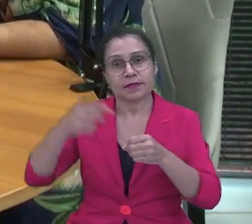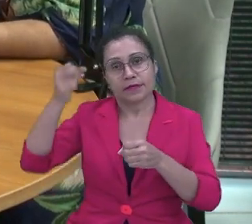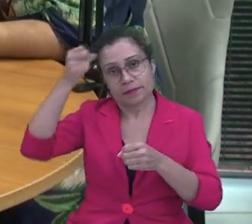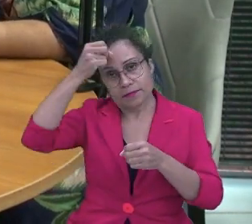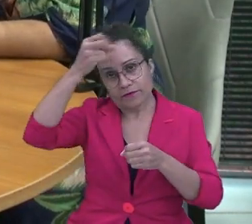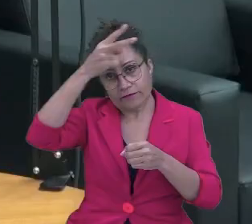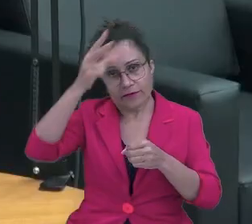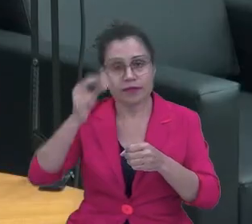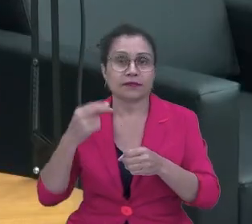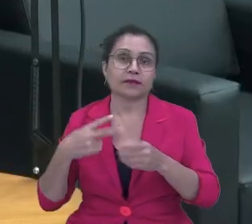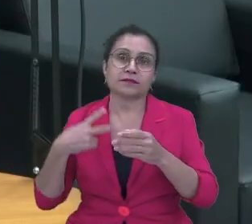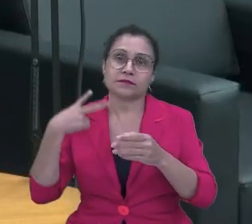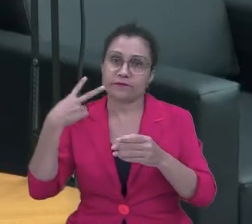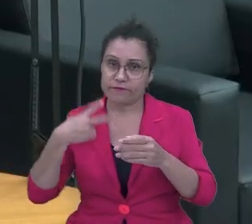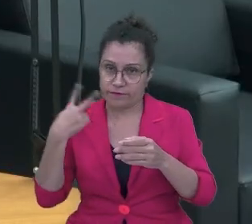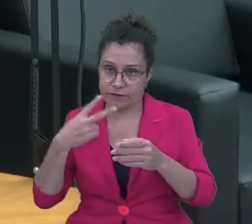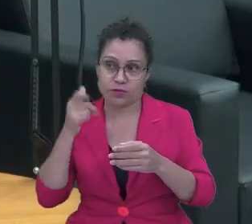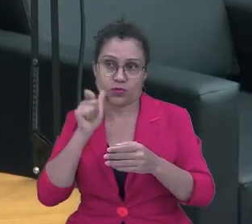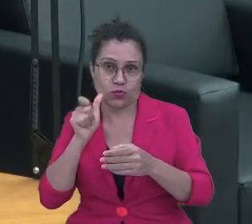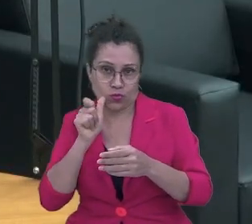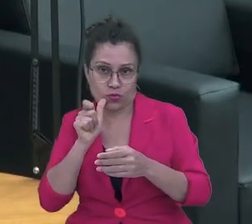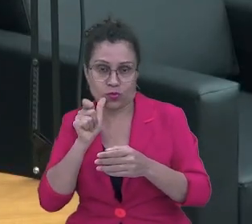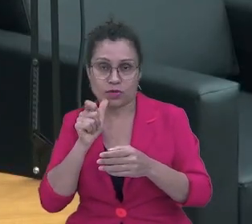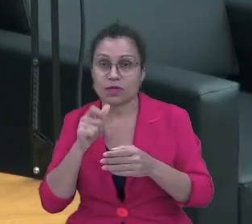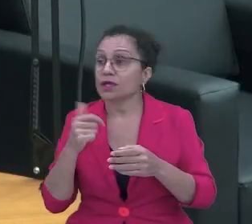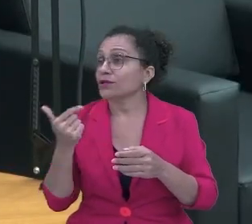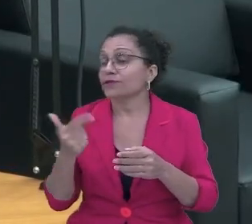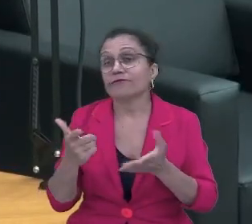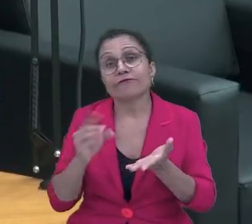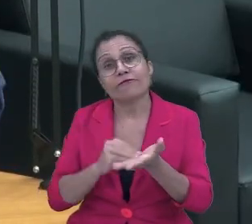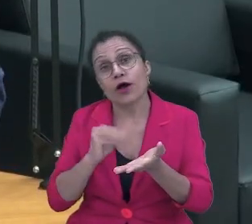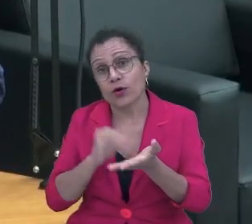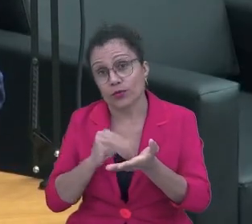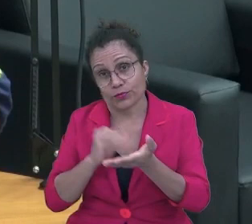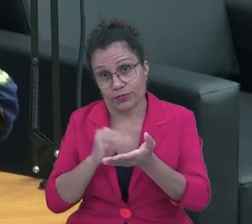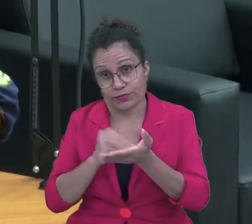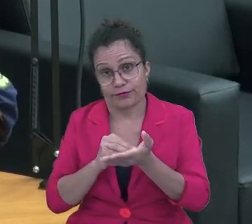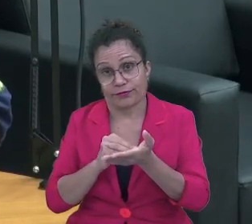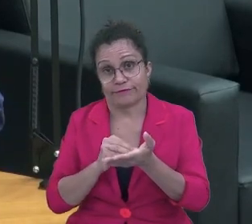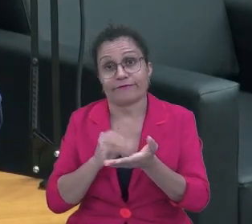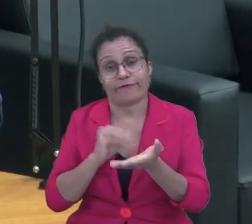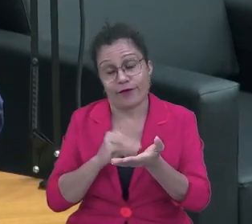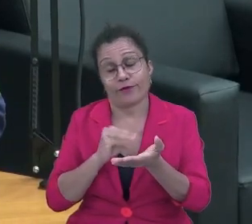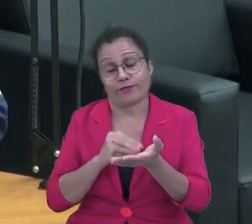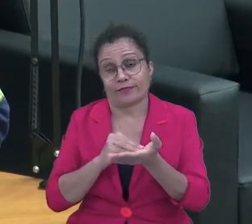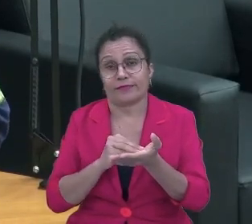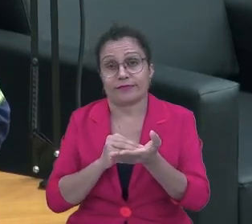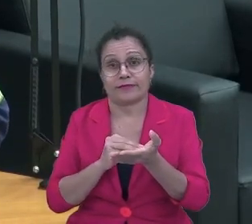Prefeitas e vereadoras, né? E é importante, não ocupamos ainda, nós temos basicamente